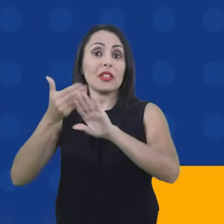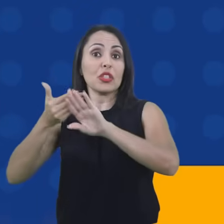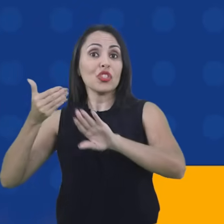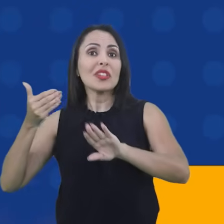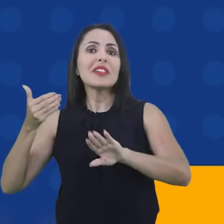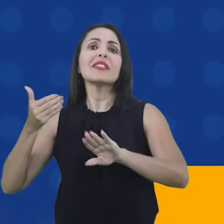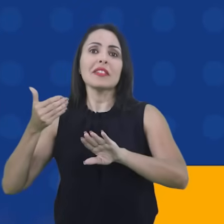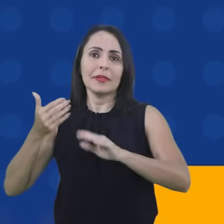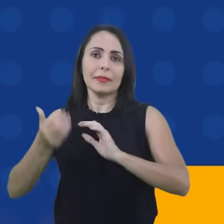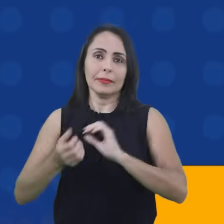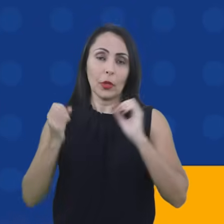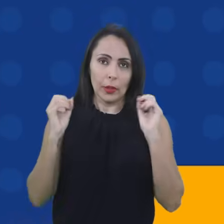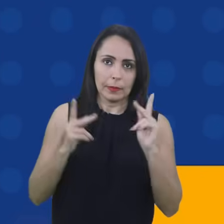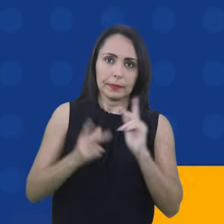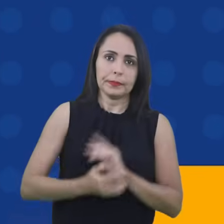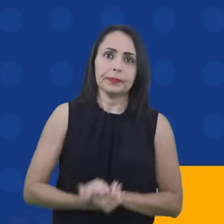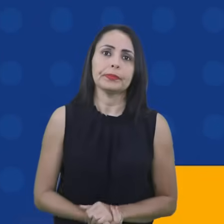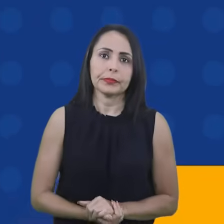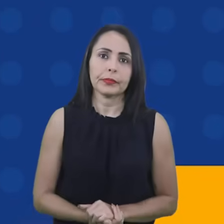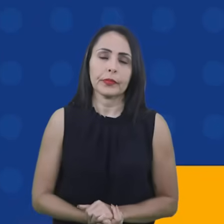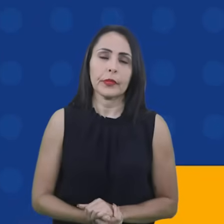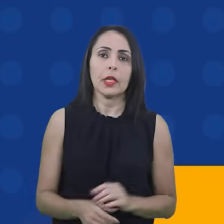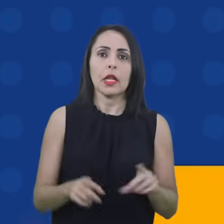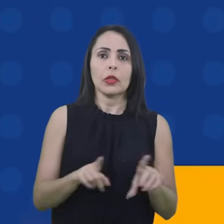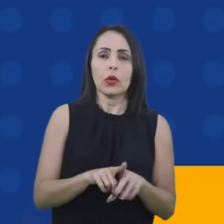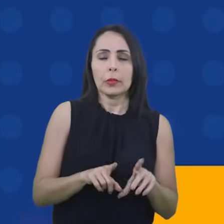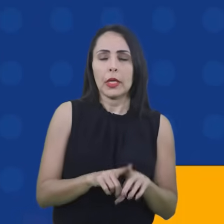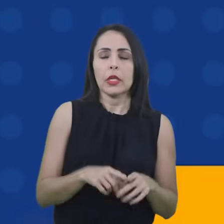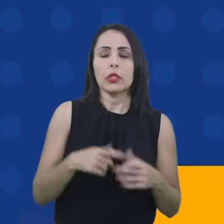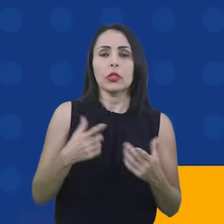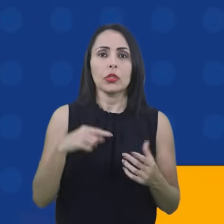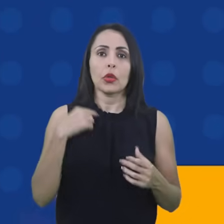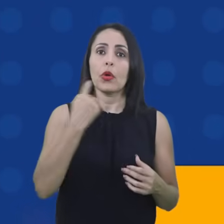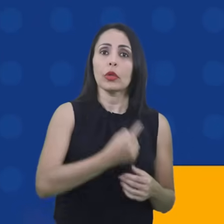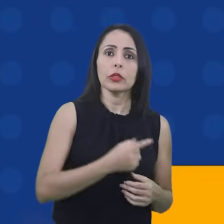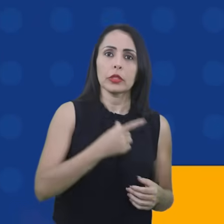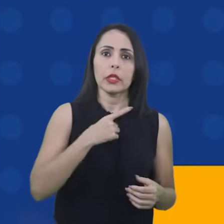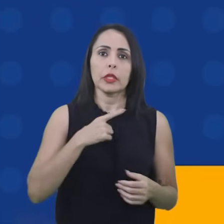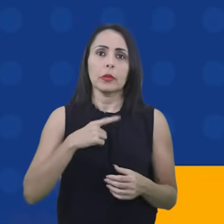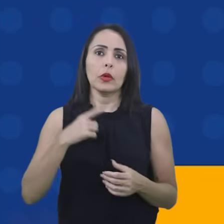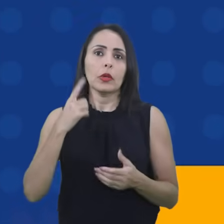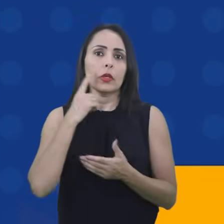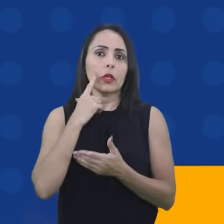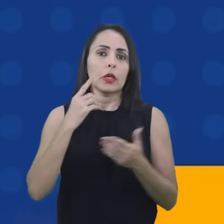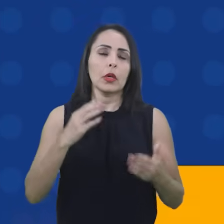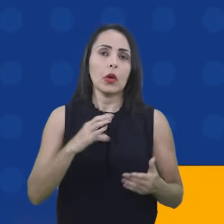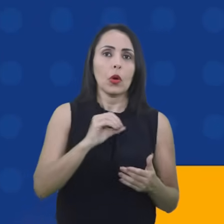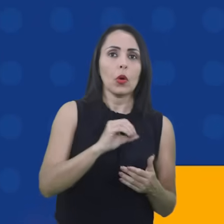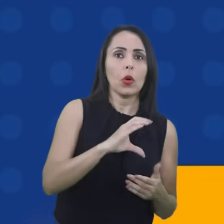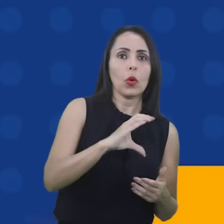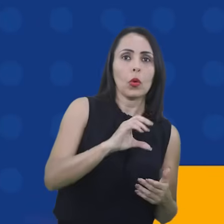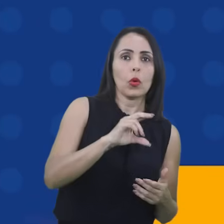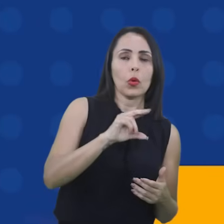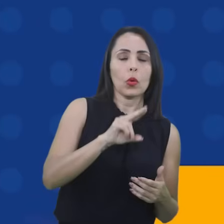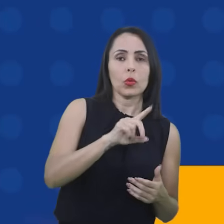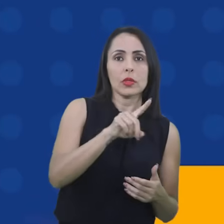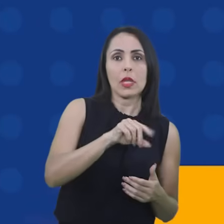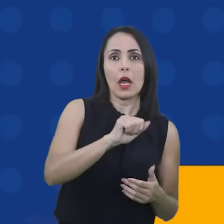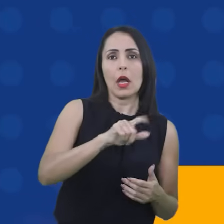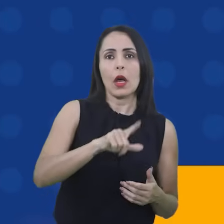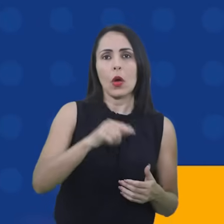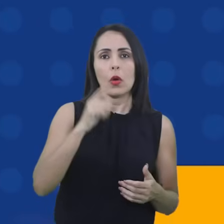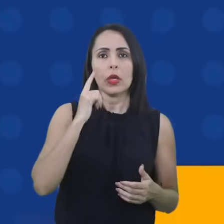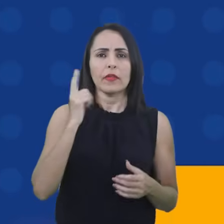distante dessa linha, ok? Além dessas faces, né, temos também como destaque aí a face oclusal, que vai ser